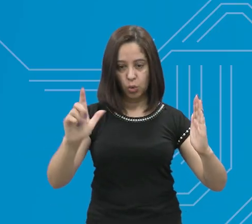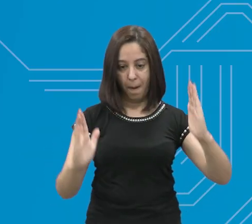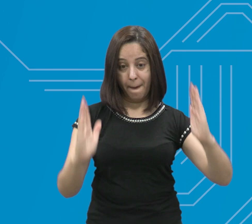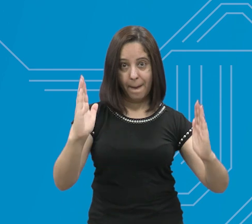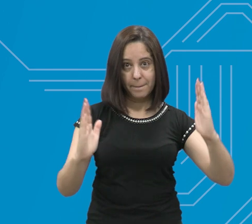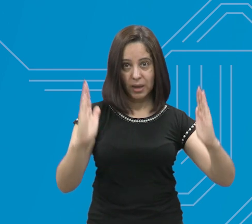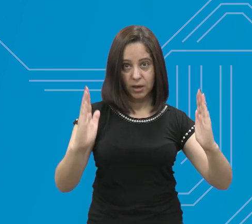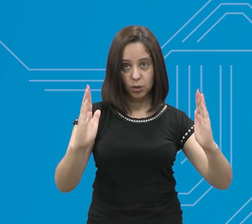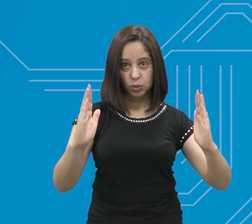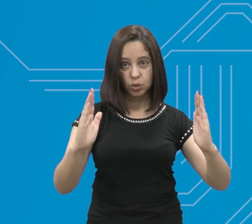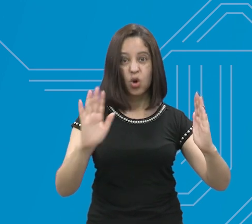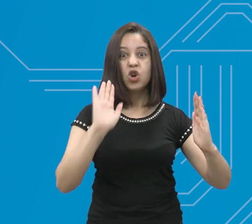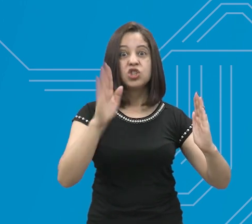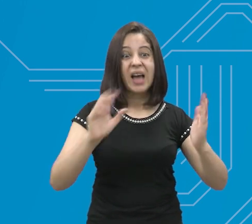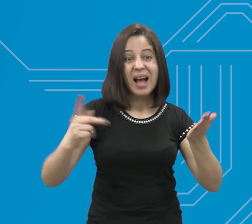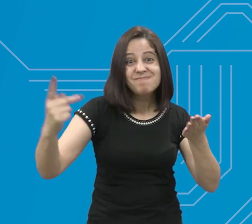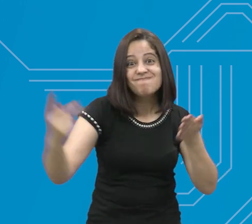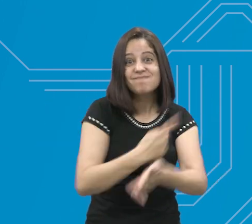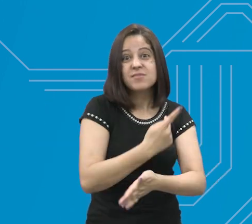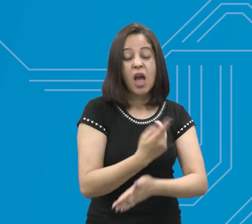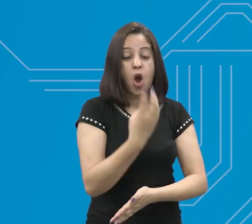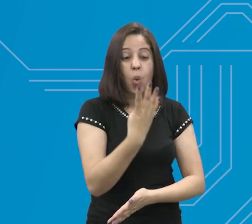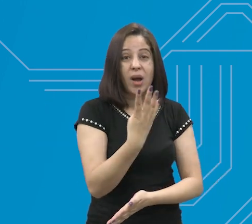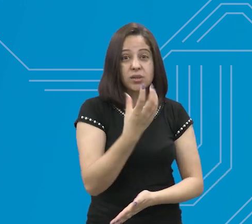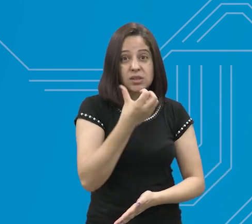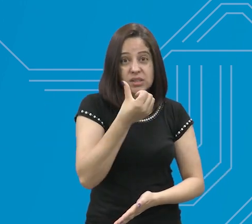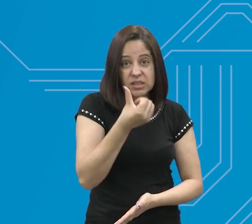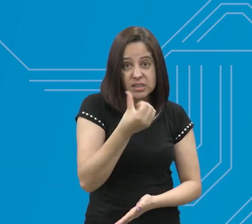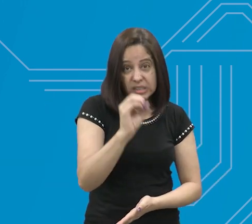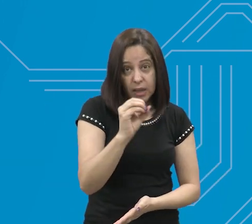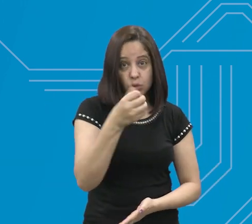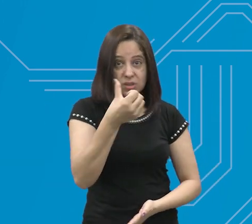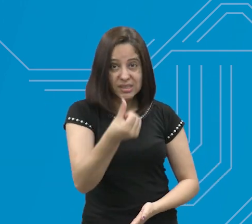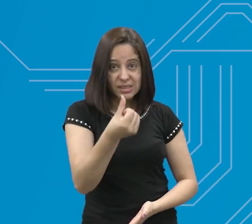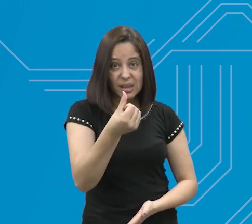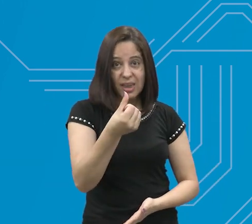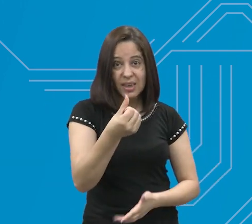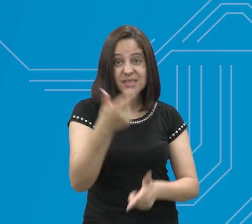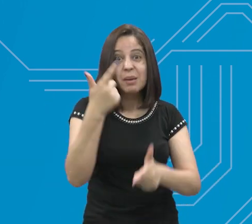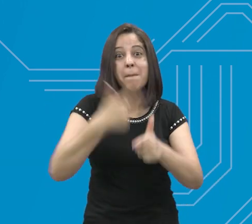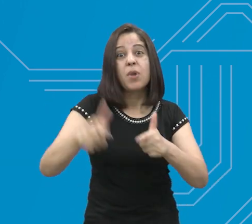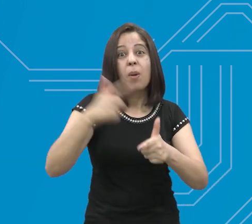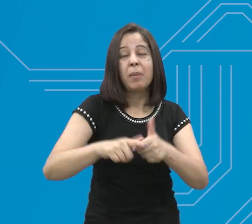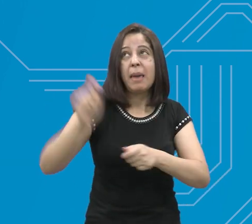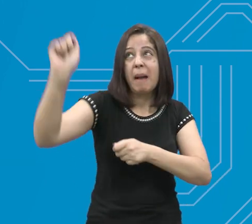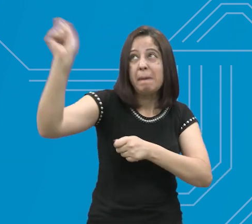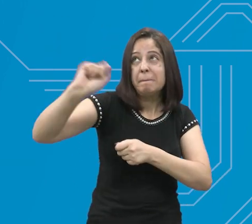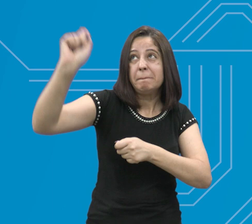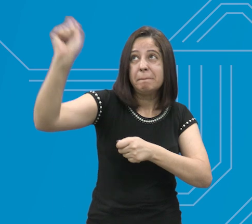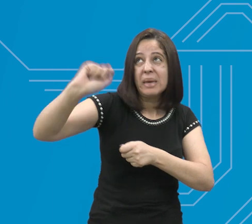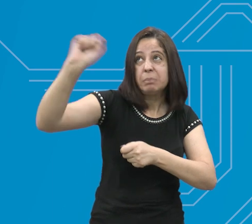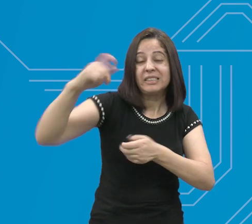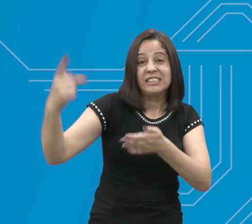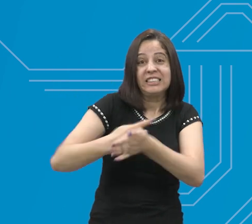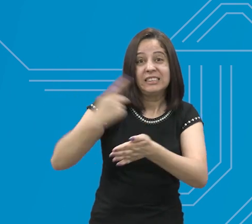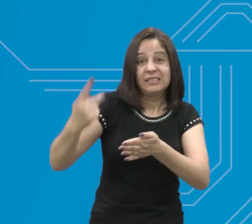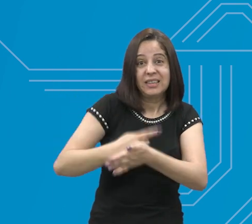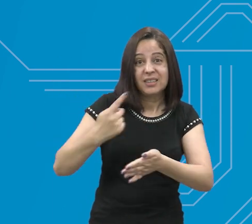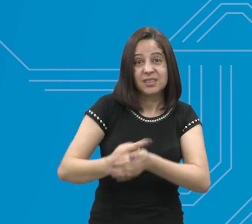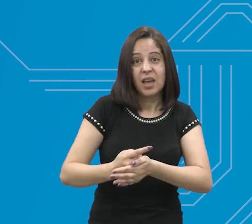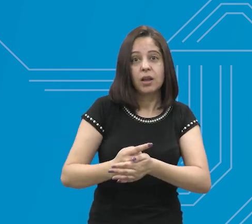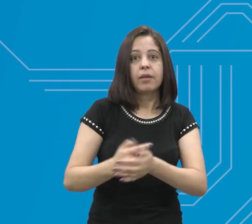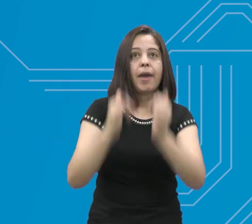dos Campos registrou 426 acidentes com pipas enroscadas na fiação, que